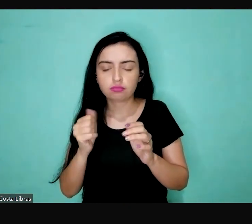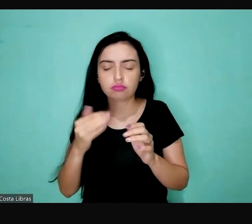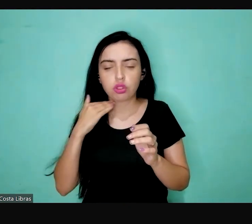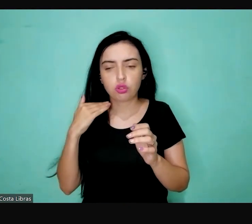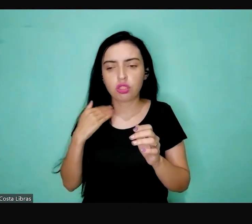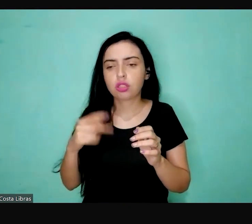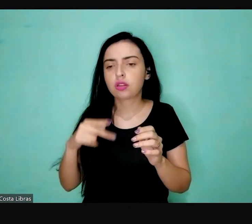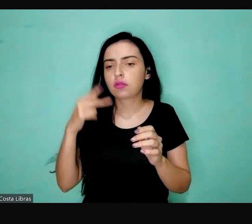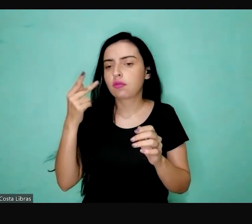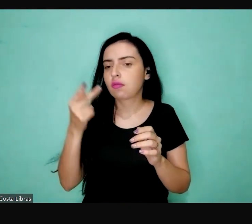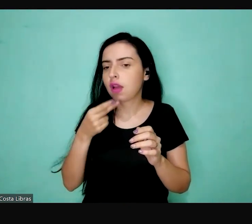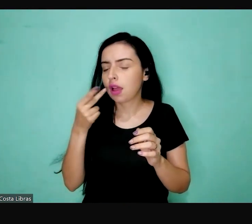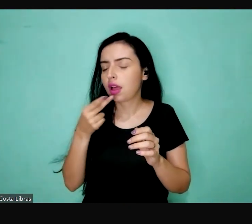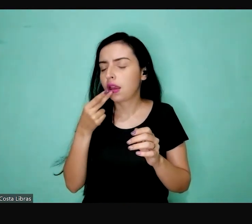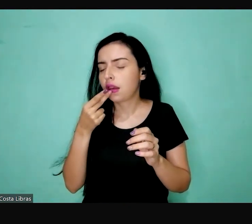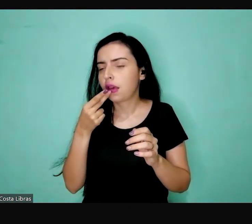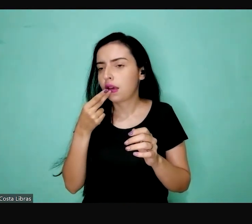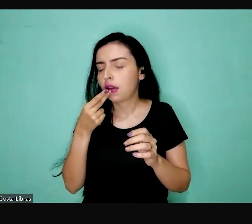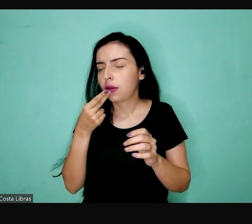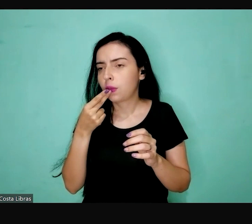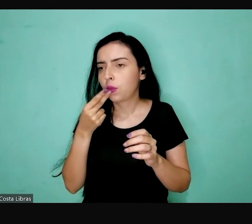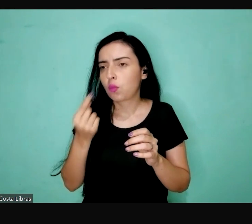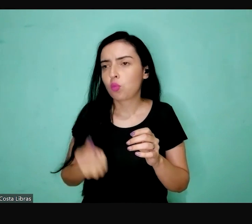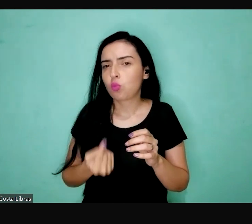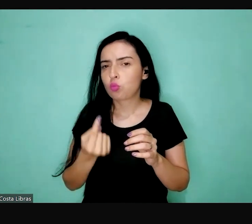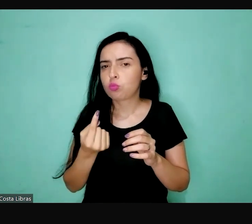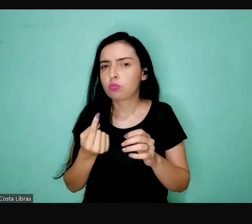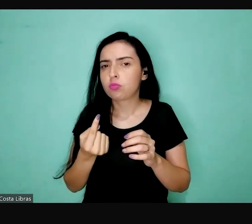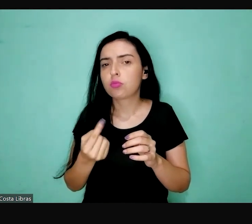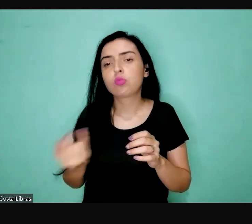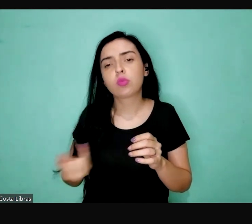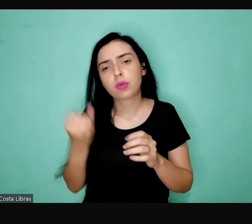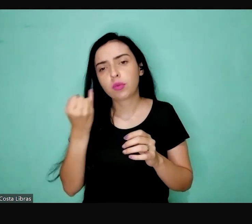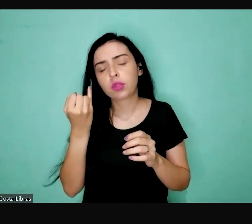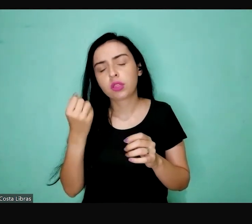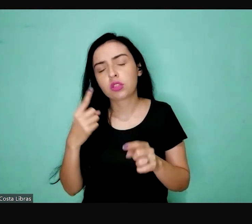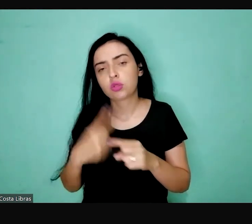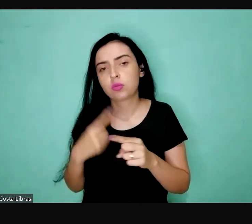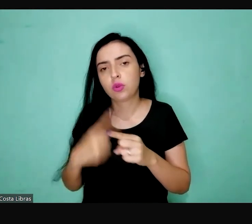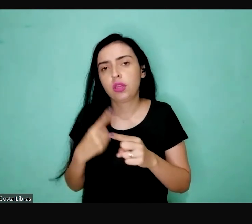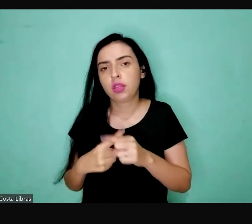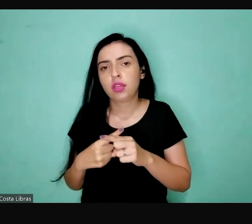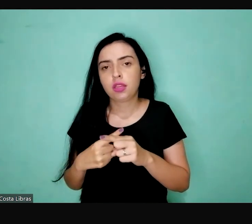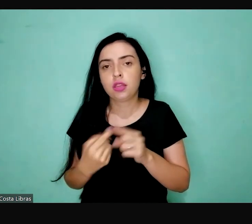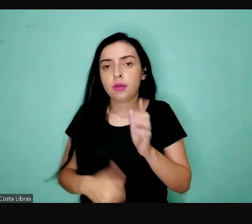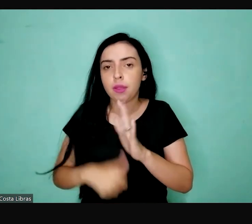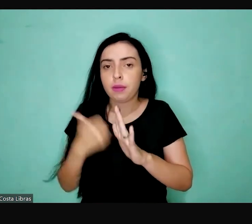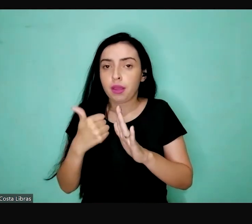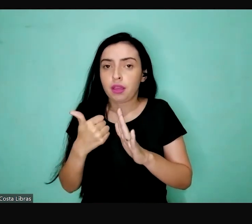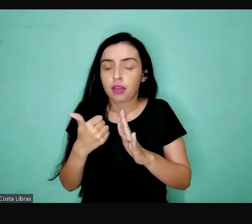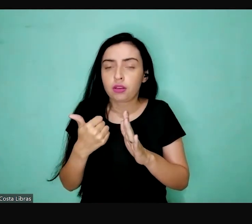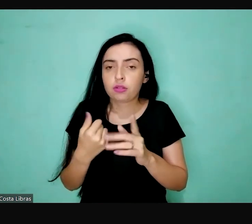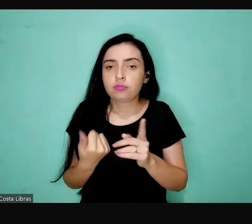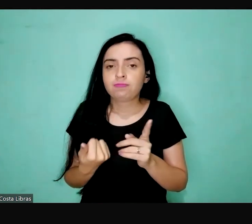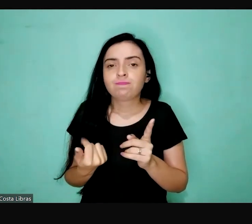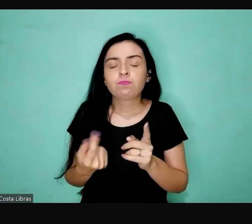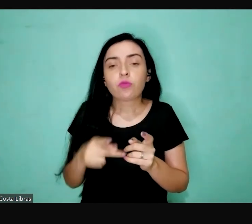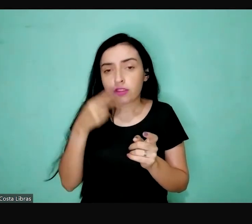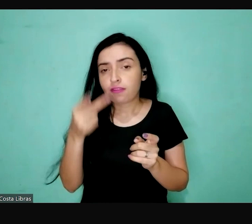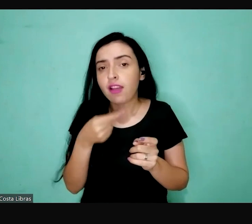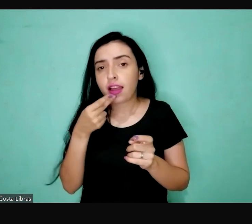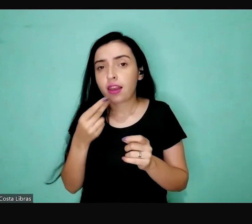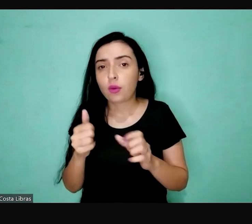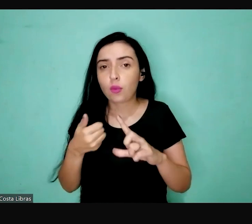aos tribunais ordinários alguma coisa importante, porque, em primeiro lugar, fala o